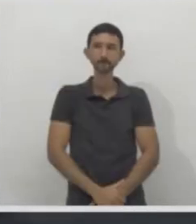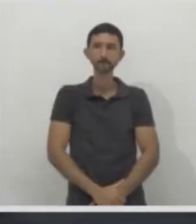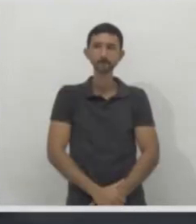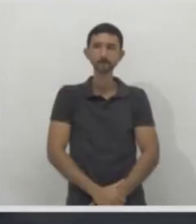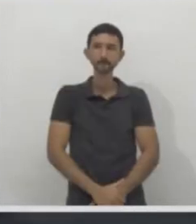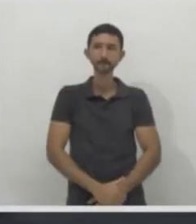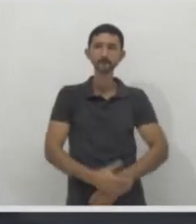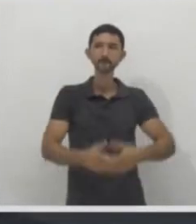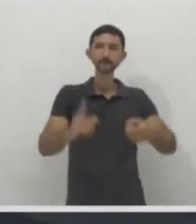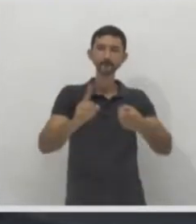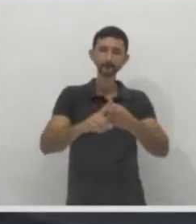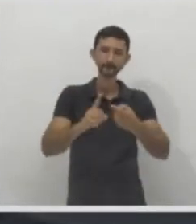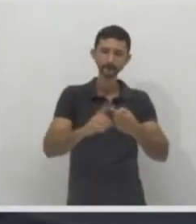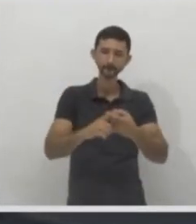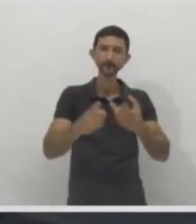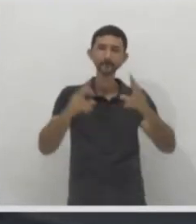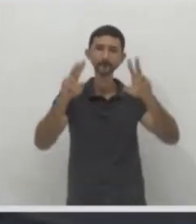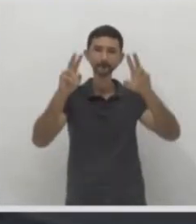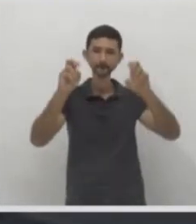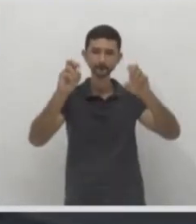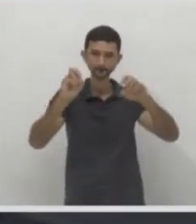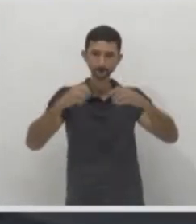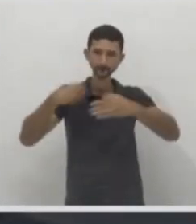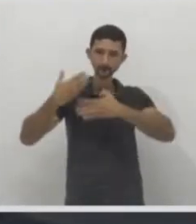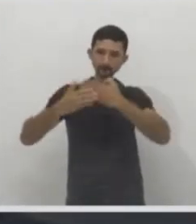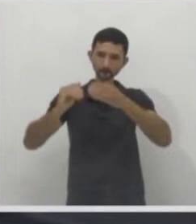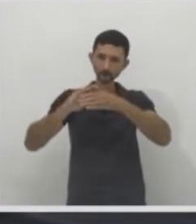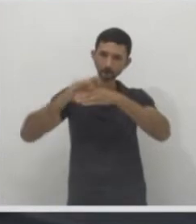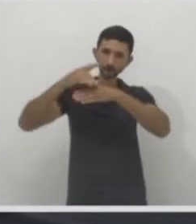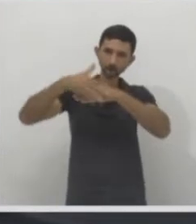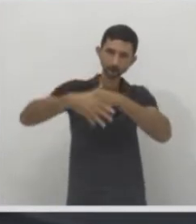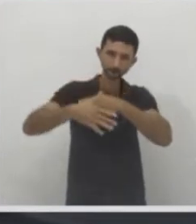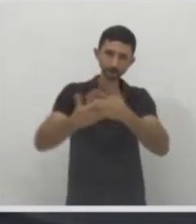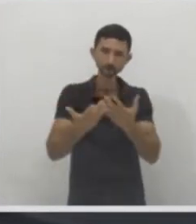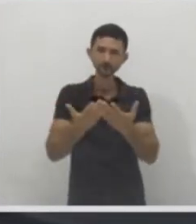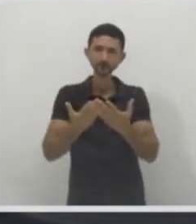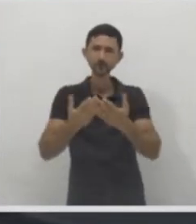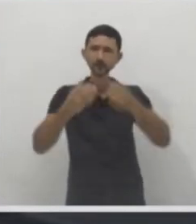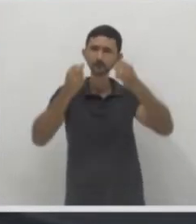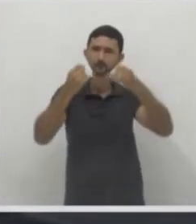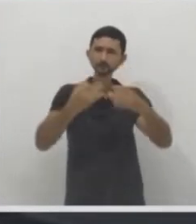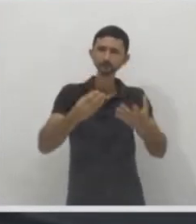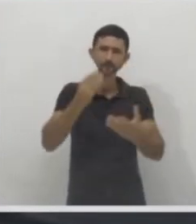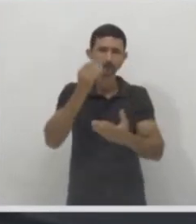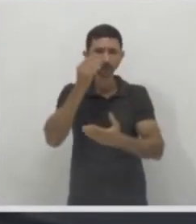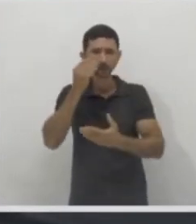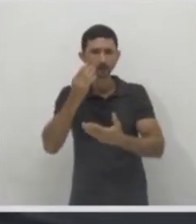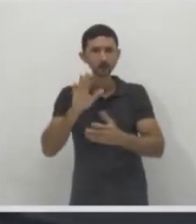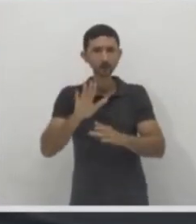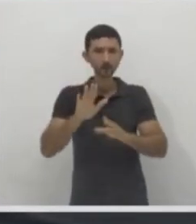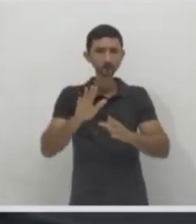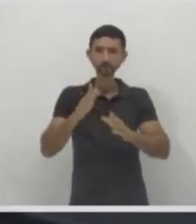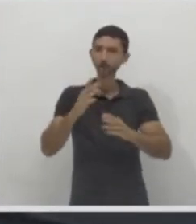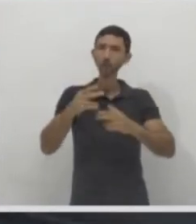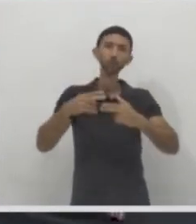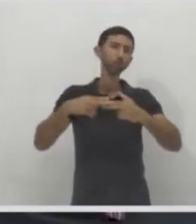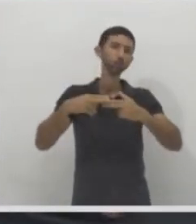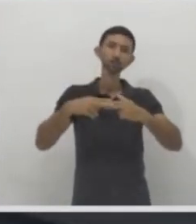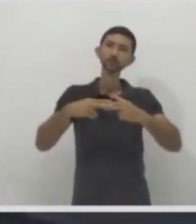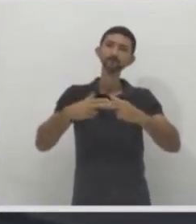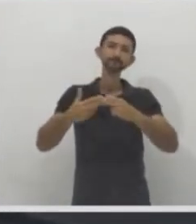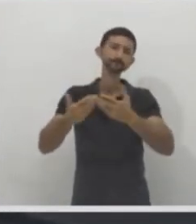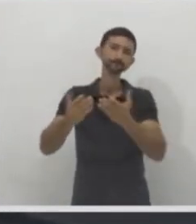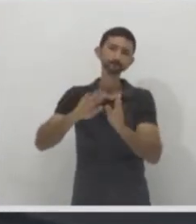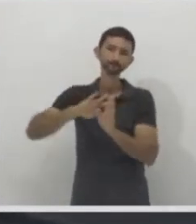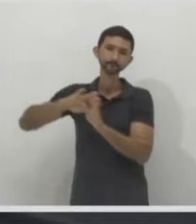esse termo, pré-história, eu aproveito já aqui para chamar a atenção, né, que já é um termo considerado ultrapassado